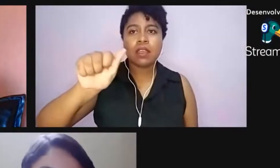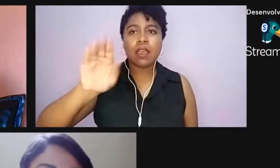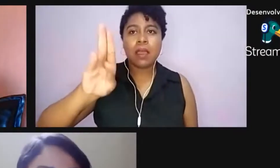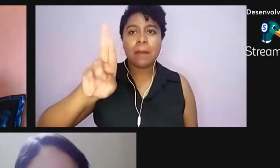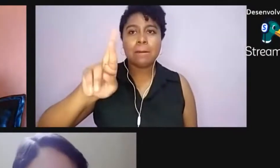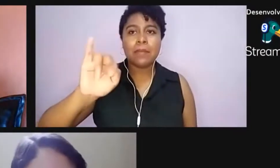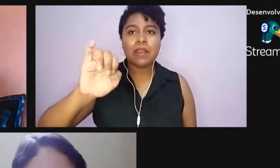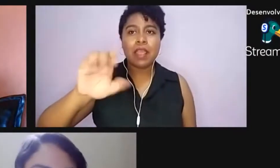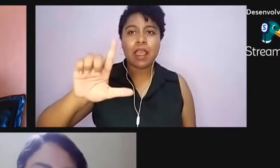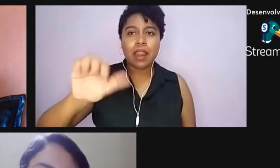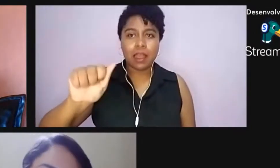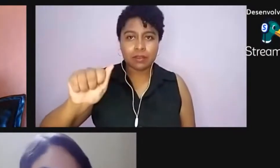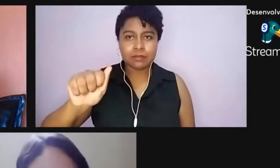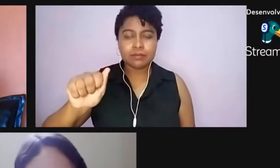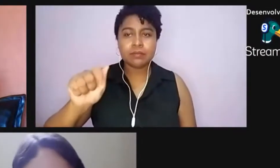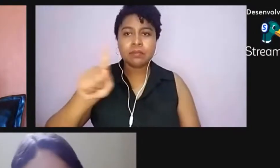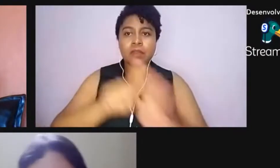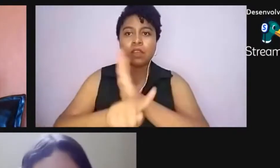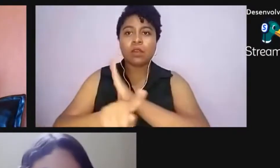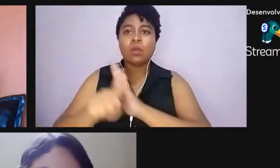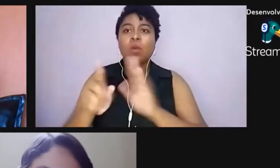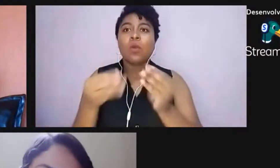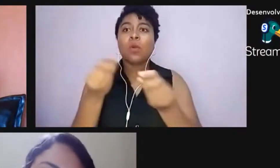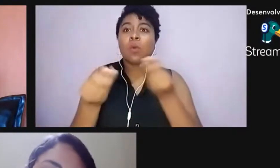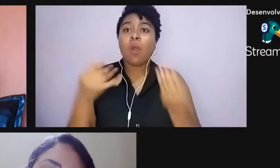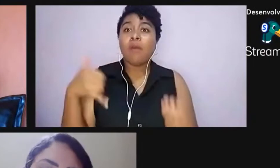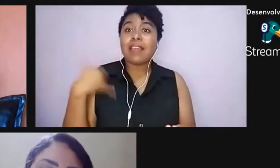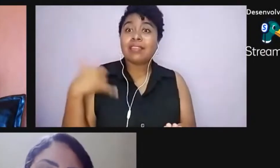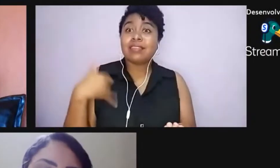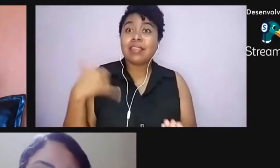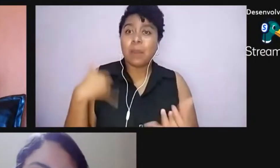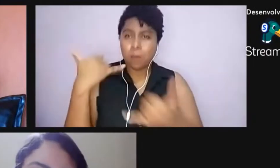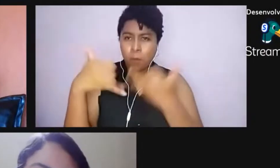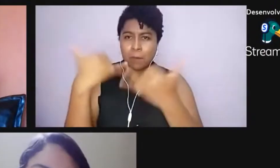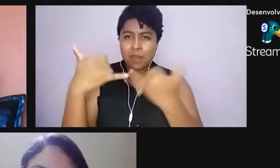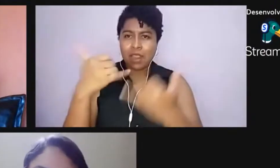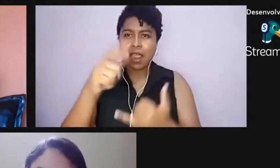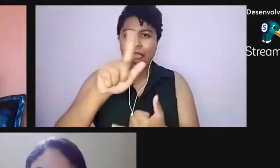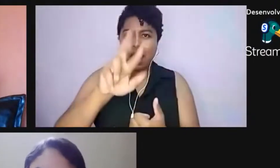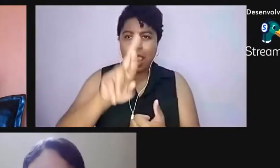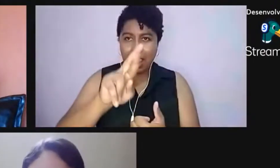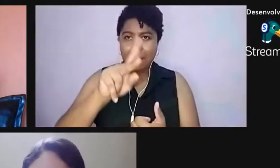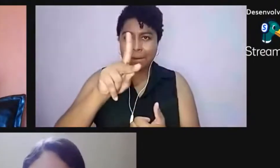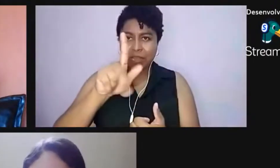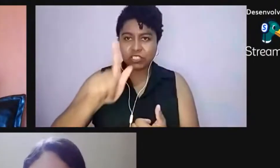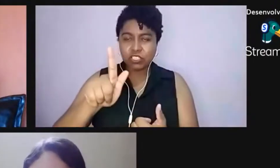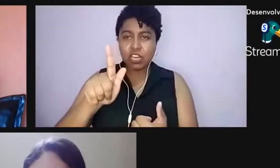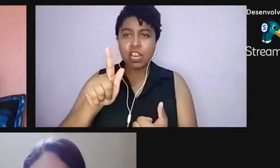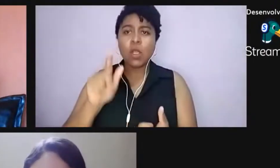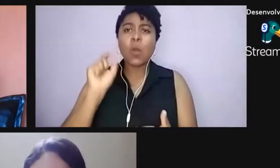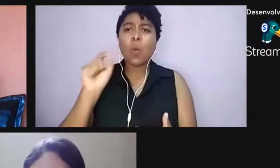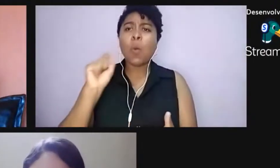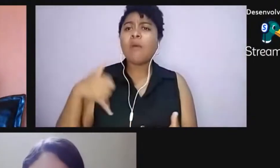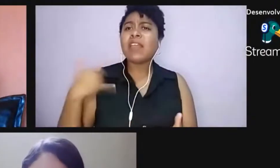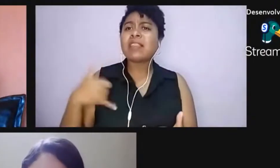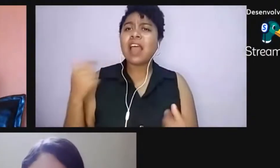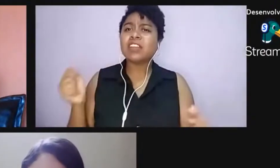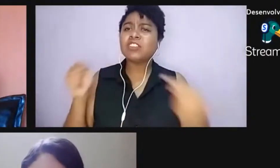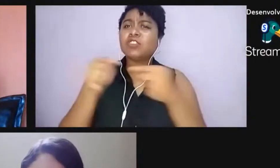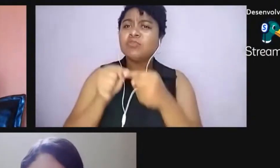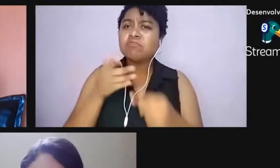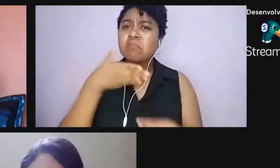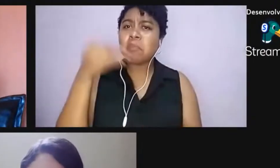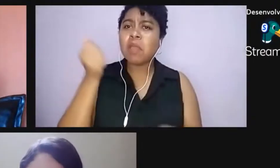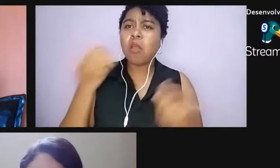Qual é a idade ideal para aplicação e se existe alguma restrição? Eu acredito